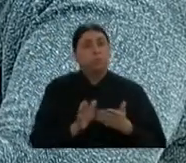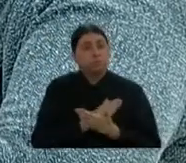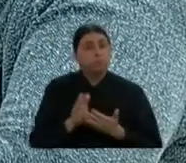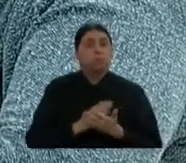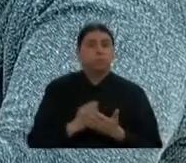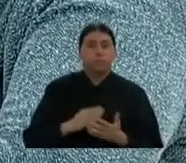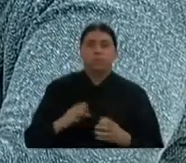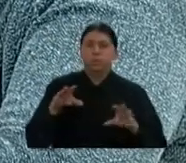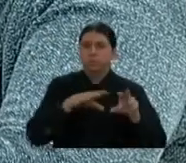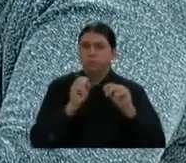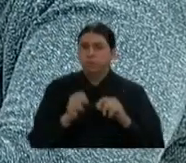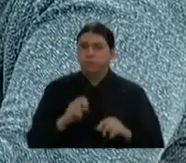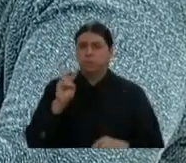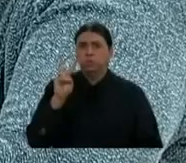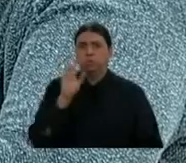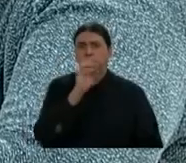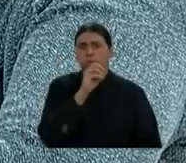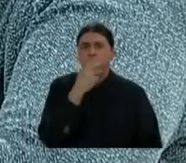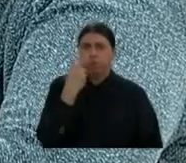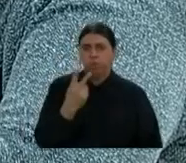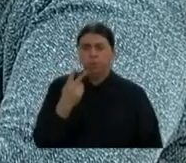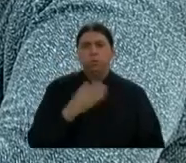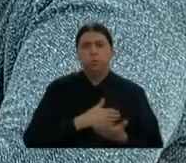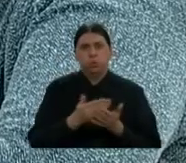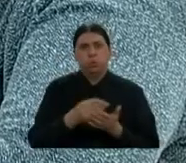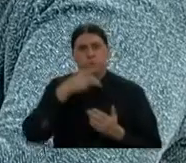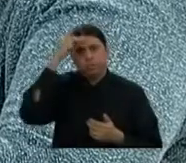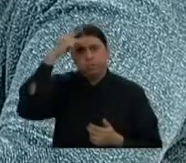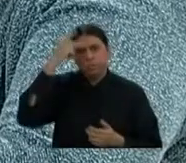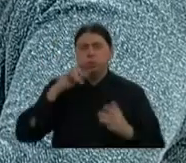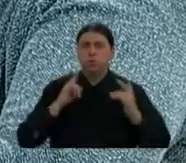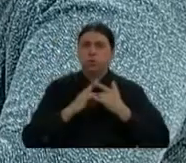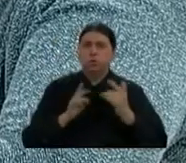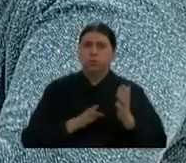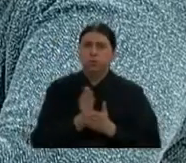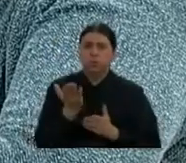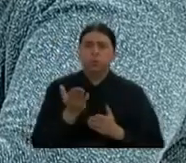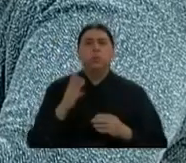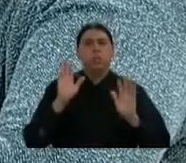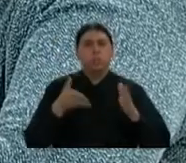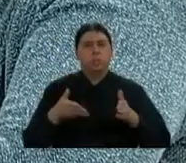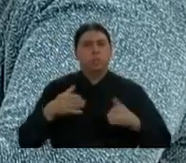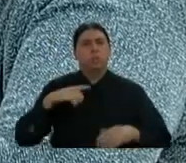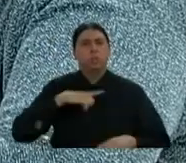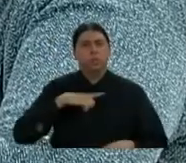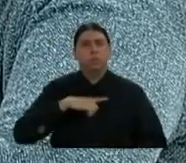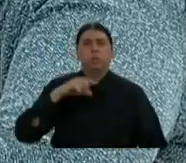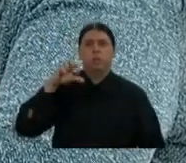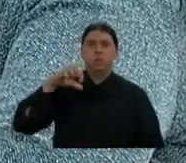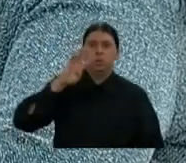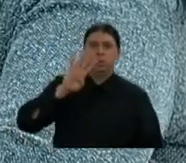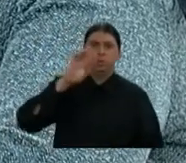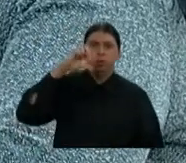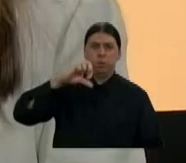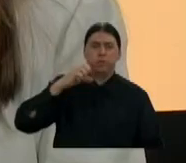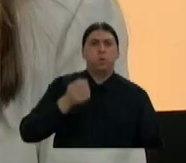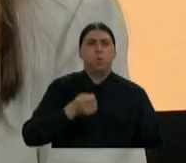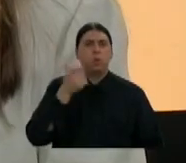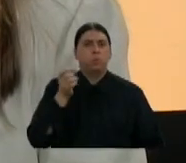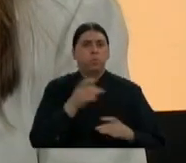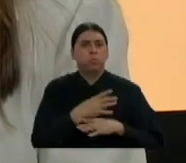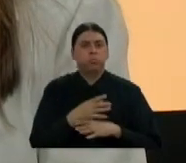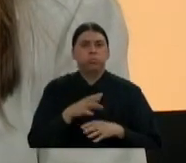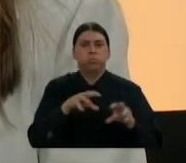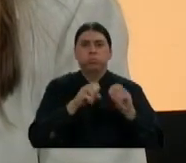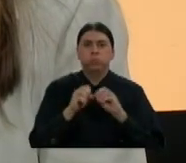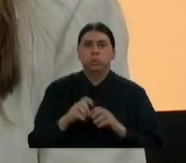desde 2002 quando começou o planejamento de porto alegre através dos institutos nós já estamos com 49 casos de adoções concretizado não conheço no